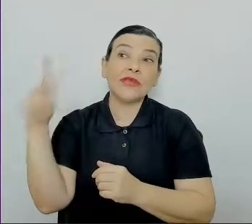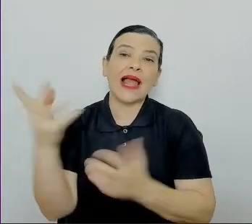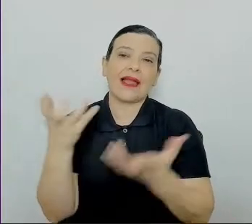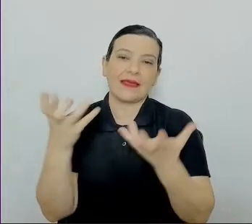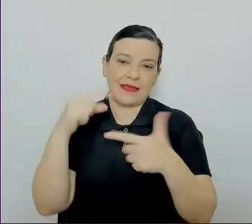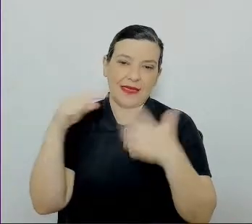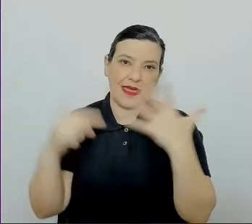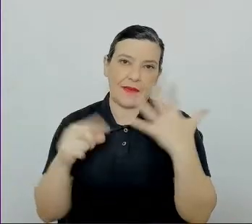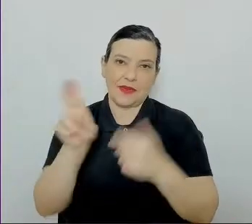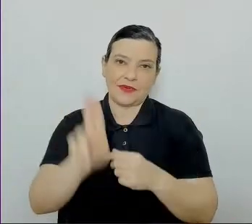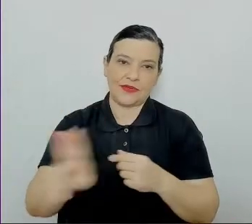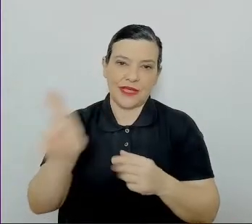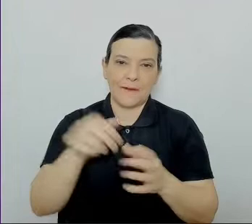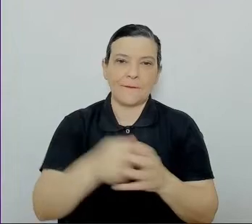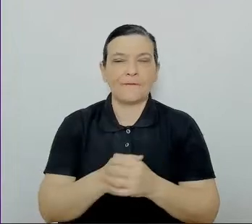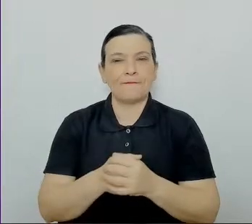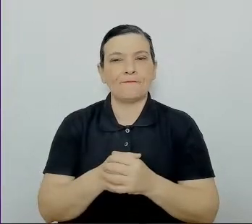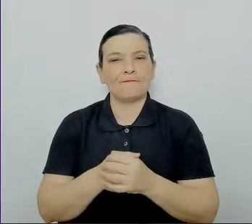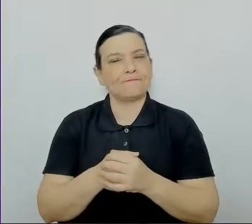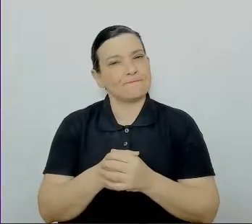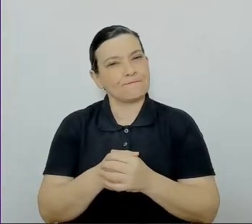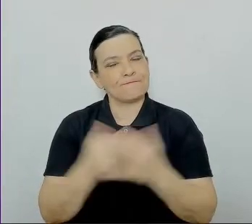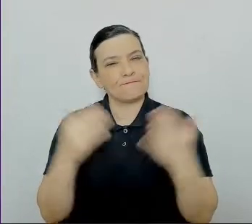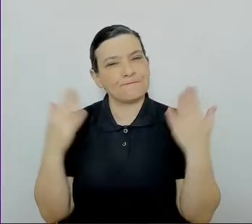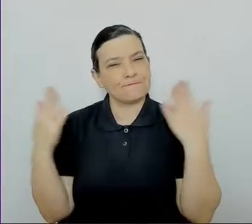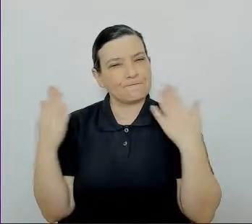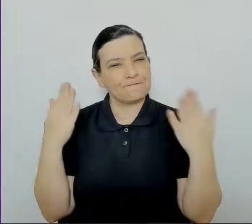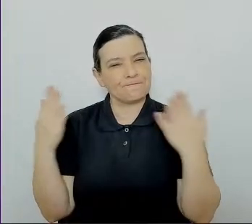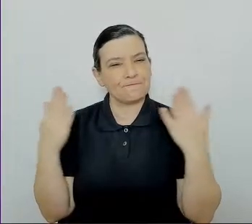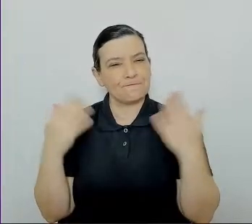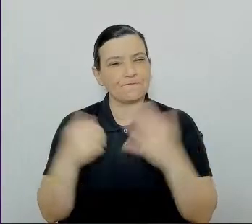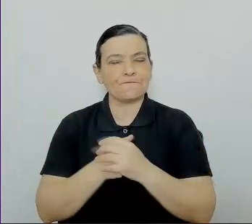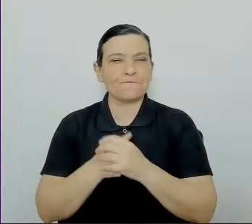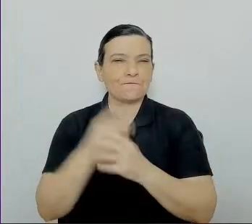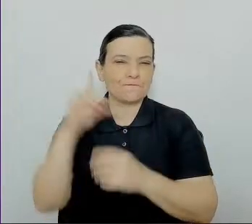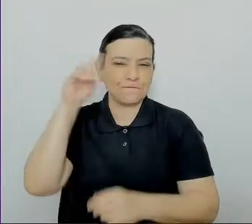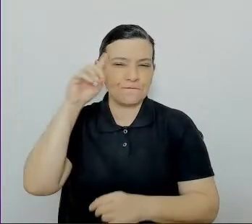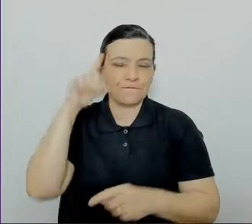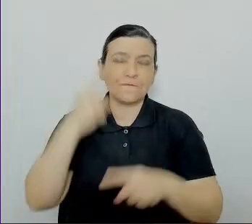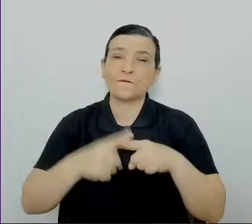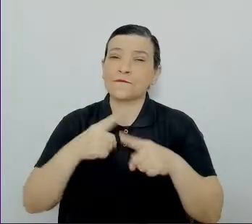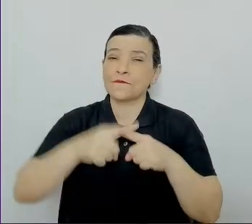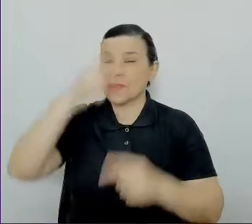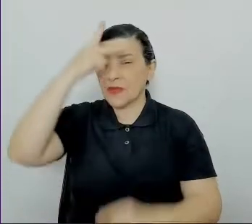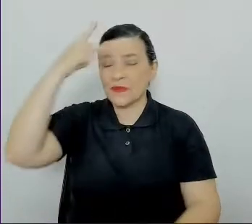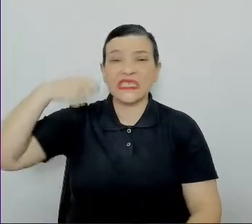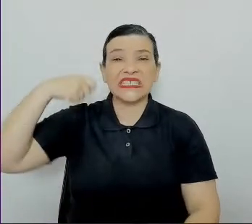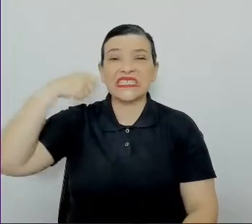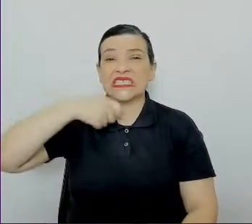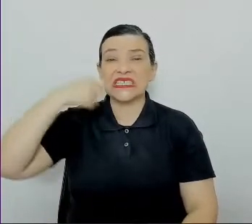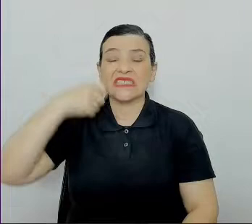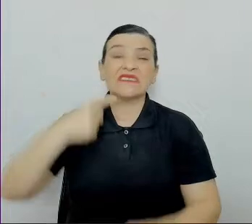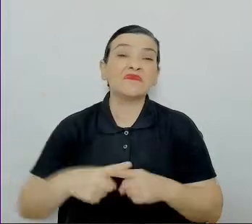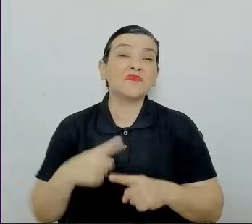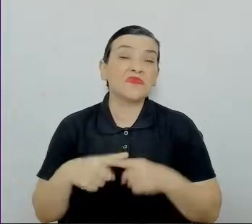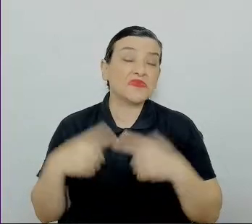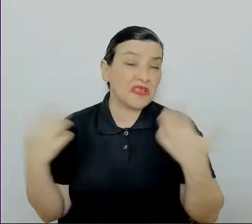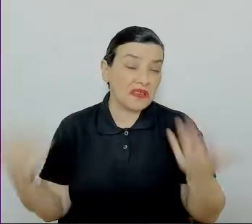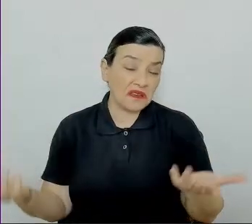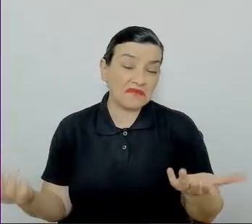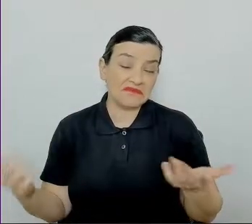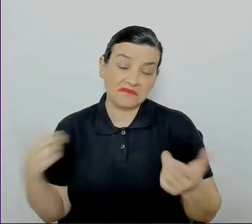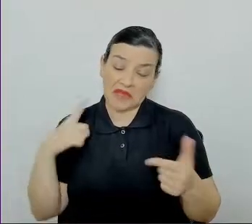E aí, olhando para uma analogia do nosso cotidiano, por que as pessoas escovam os dentes? Tem uma série de fatores por